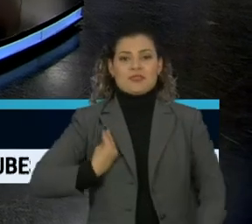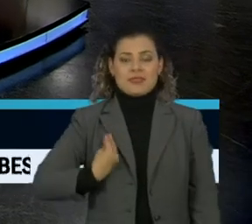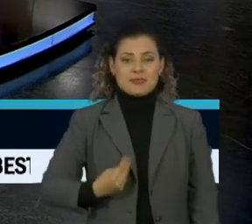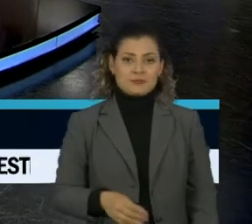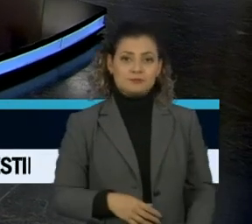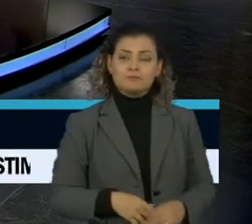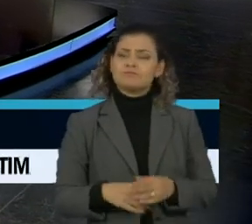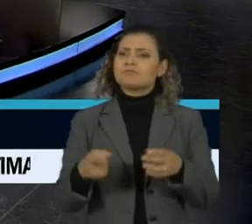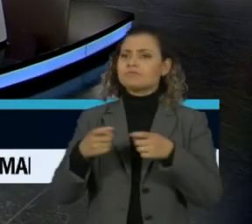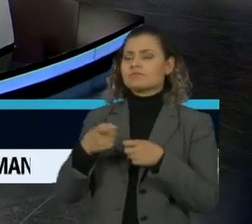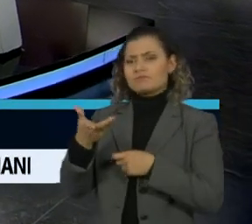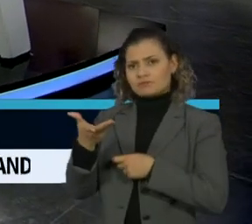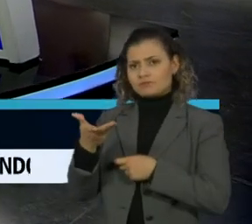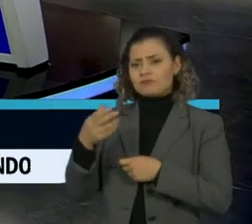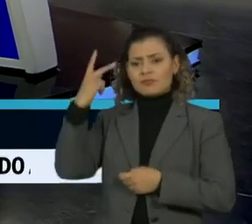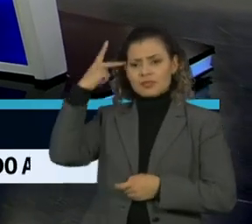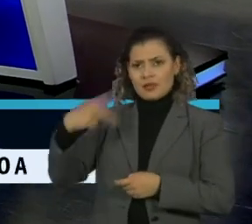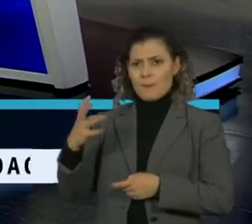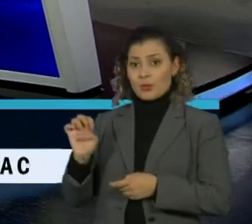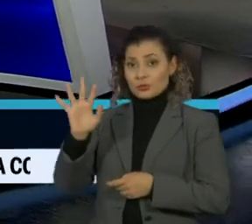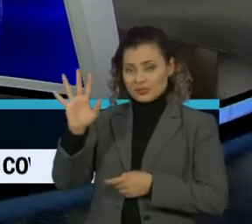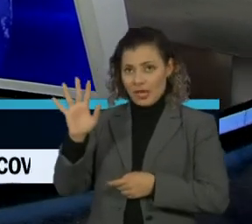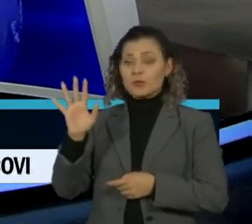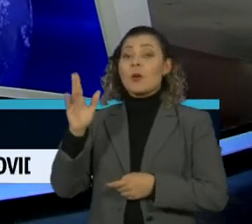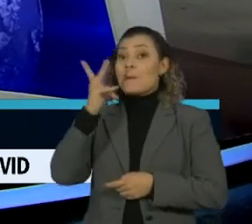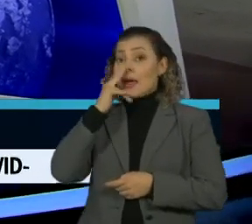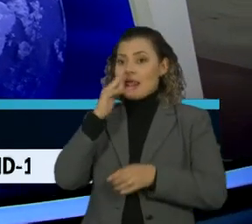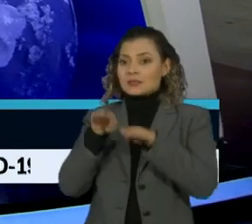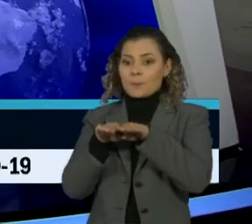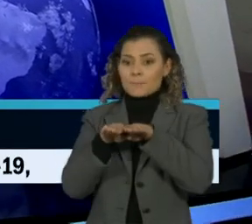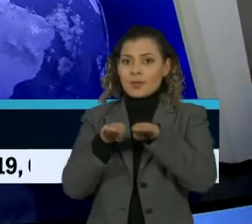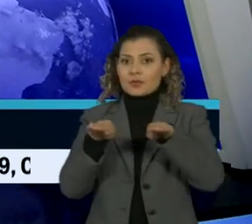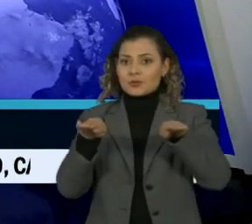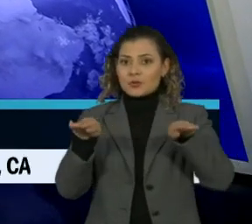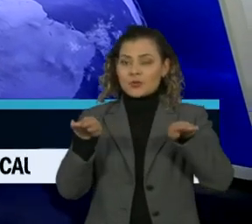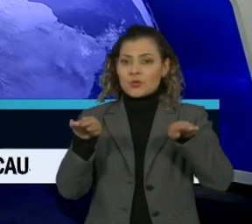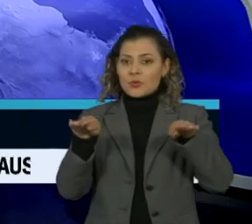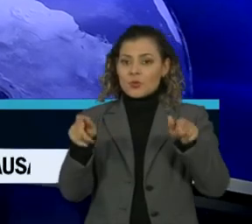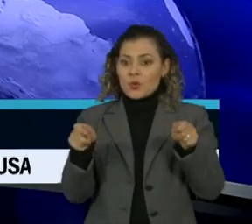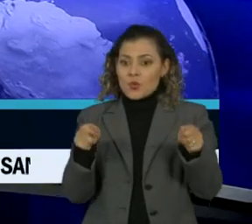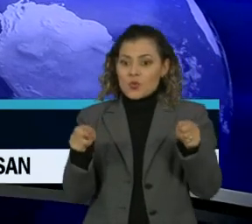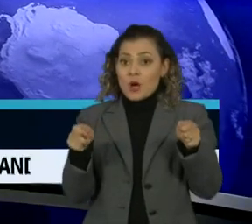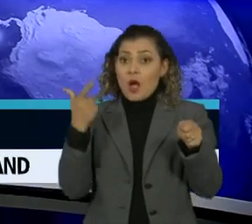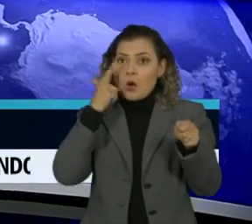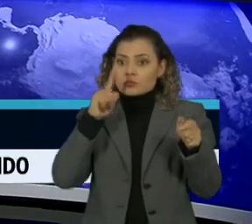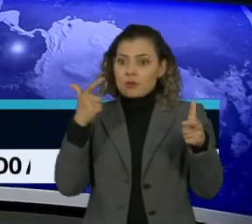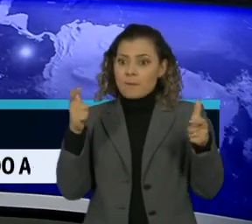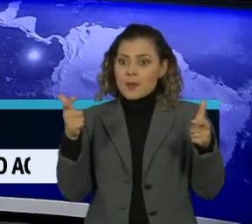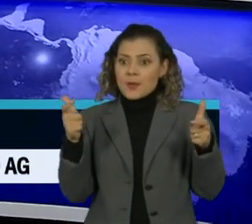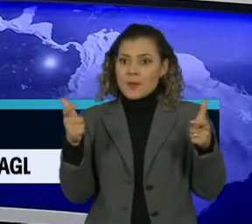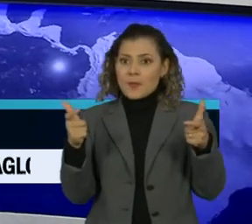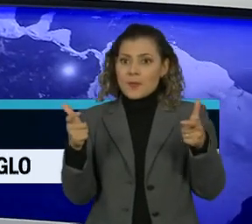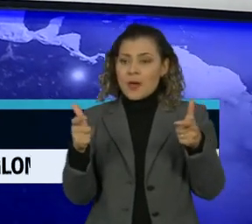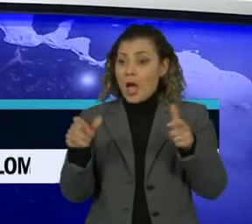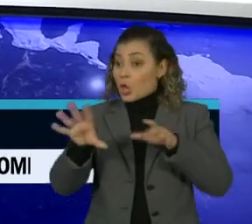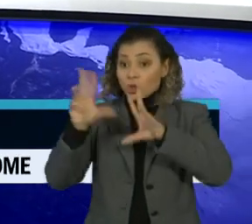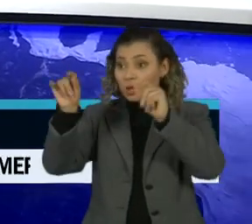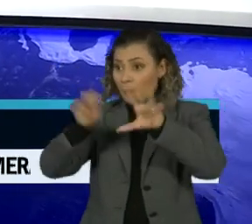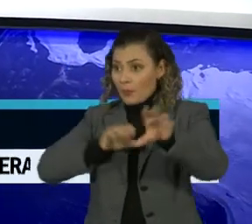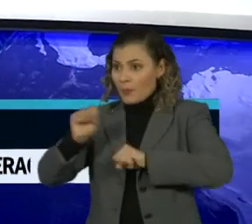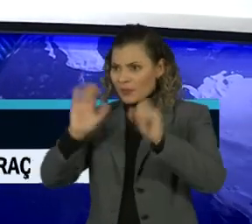e por isso tens tem o estado de são paulo está saindo do chamado platô nós chegamos a imunidade de